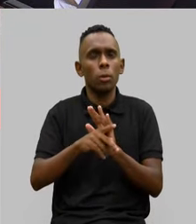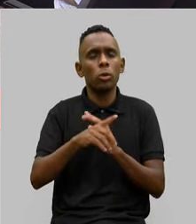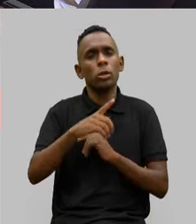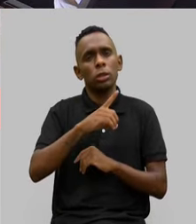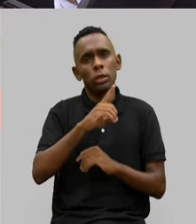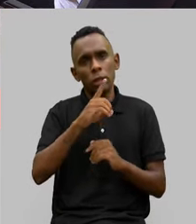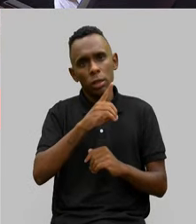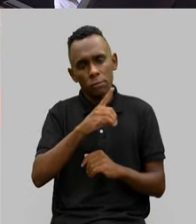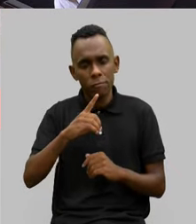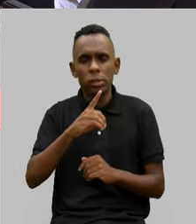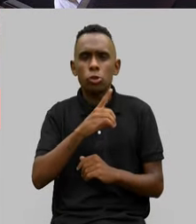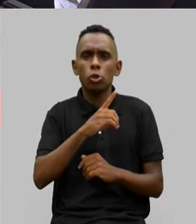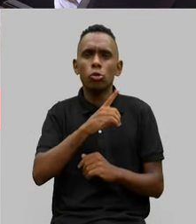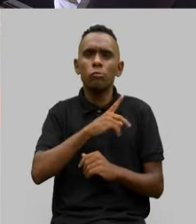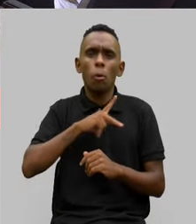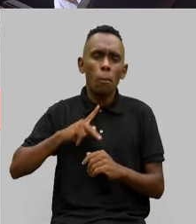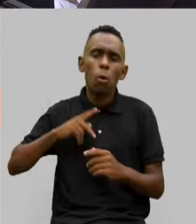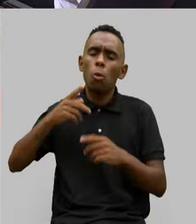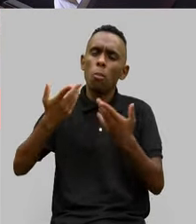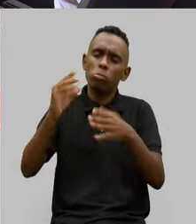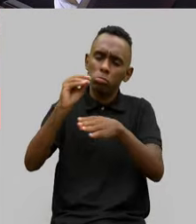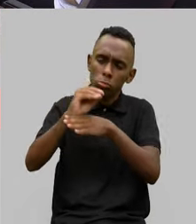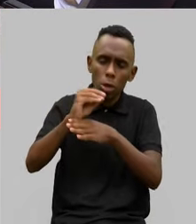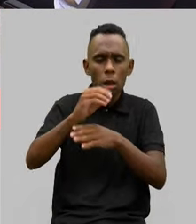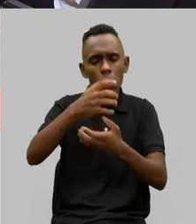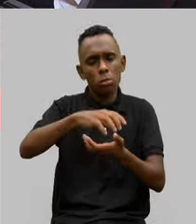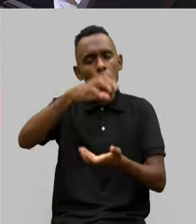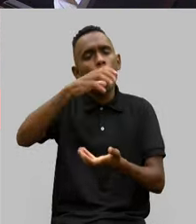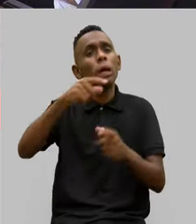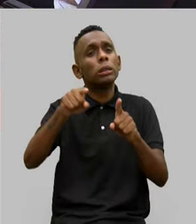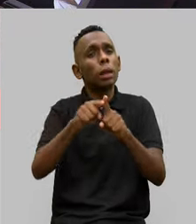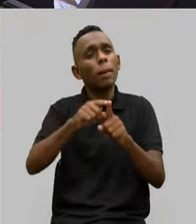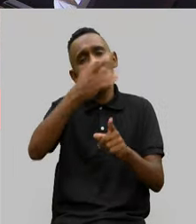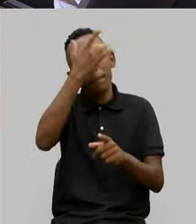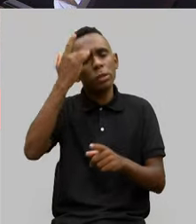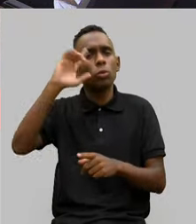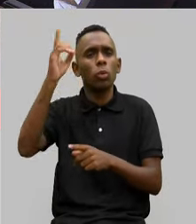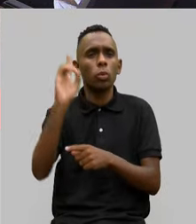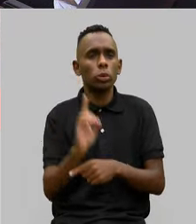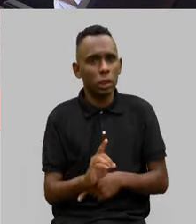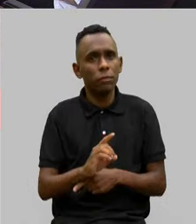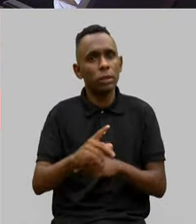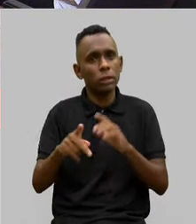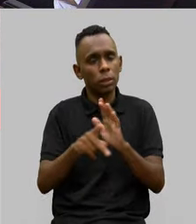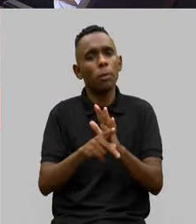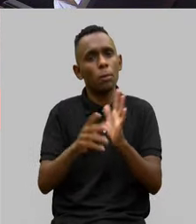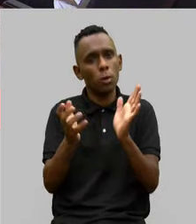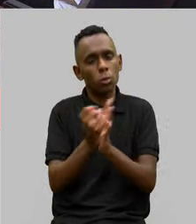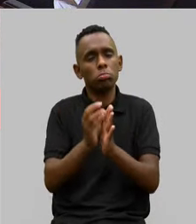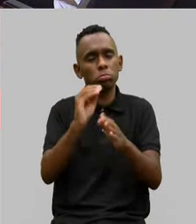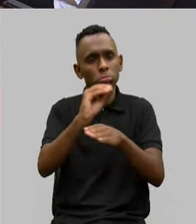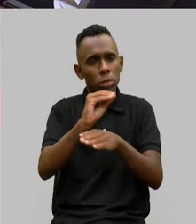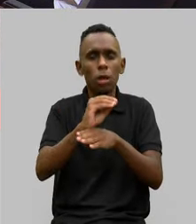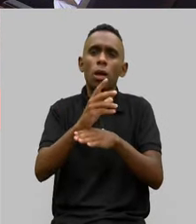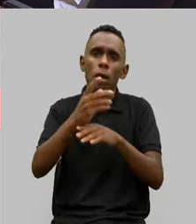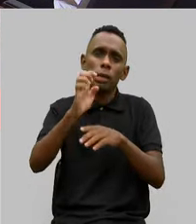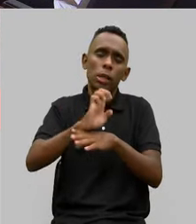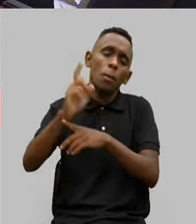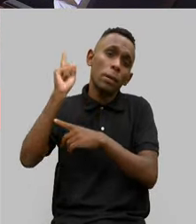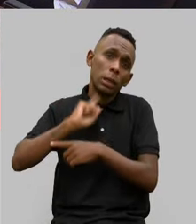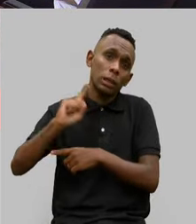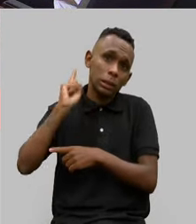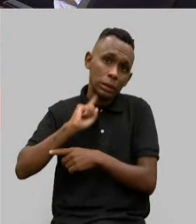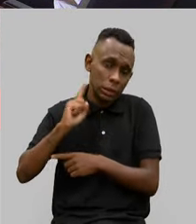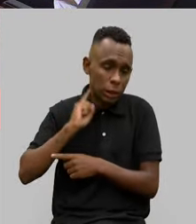coordenador Estadual da pessoa idosa e da pessoa com deficiência da Defensoria Pública de Minas Gerais para